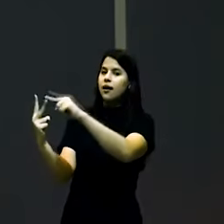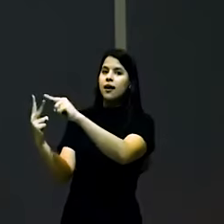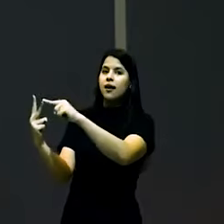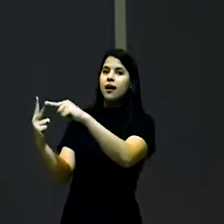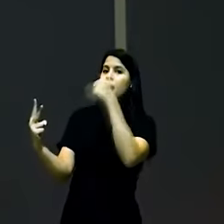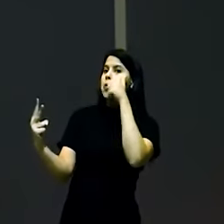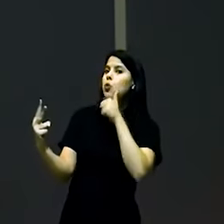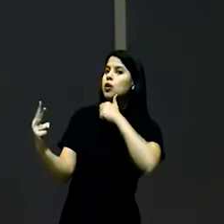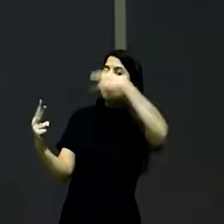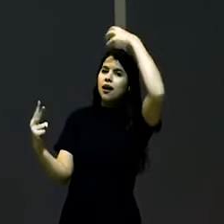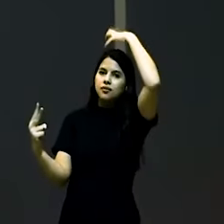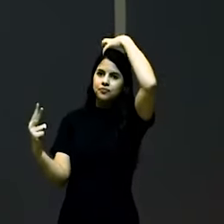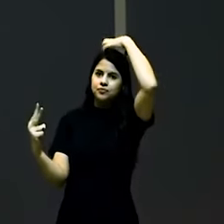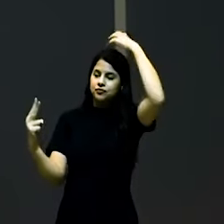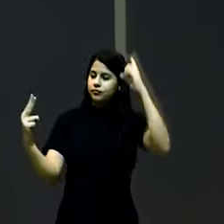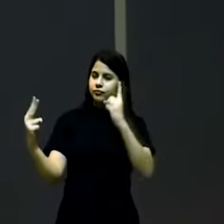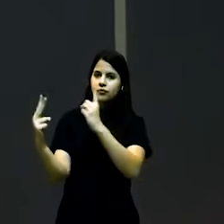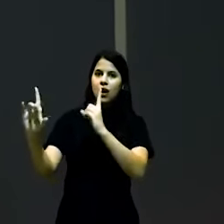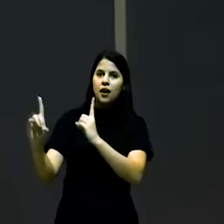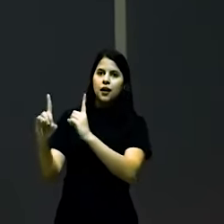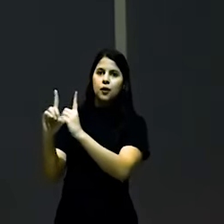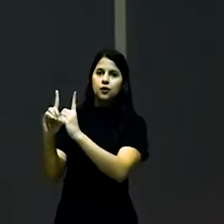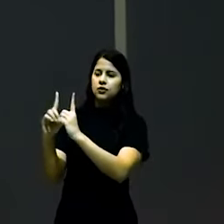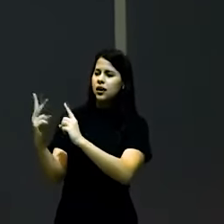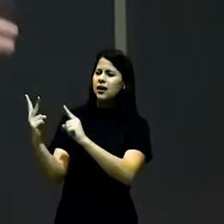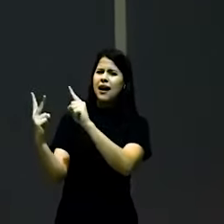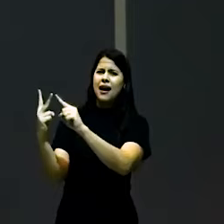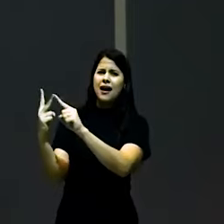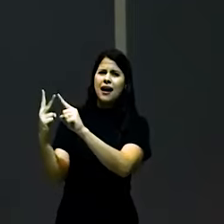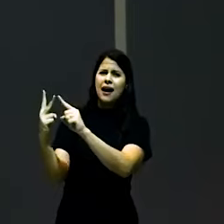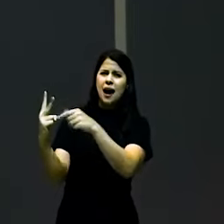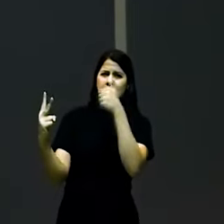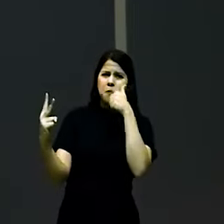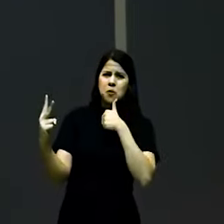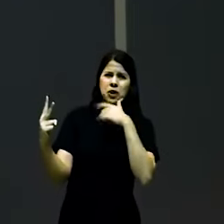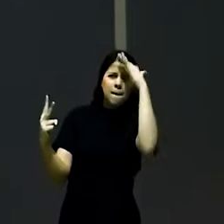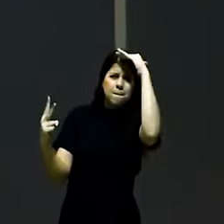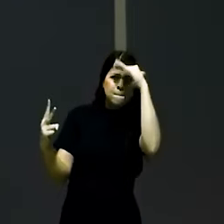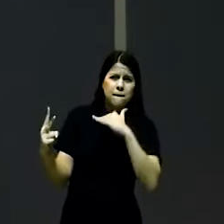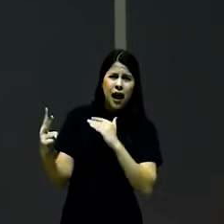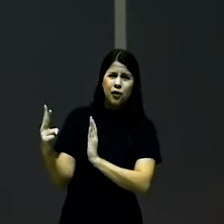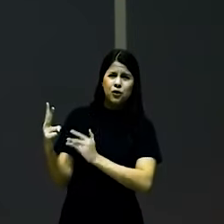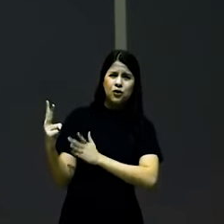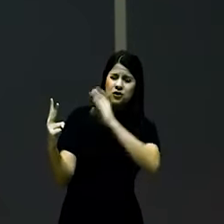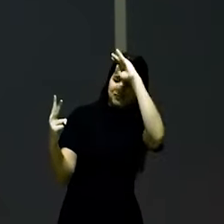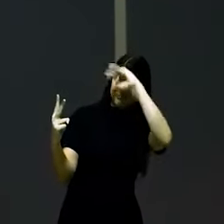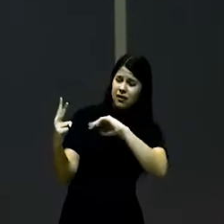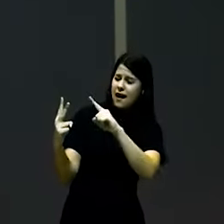Tribulosa. Através dela, ela mandava em Acabe. E através